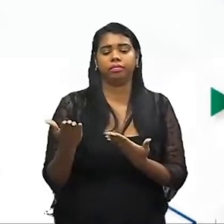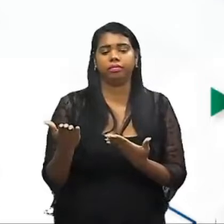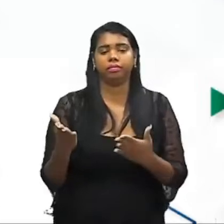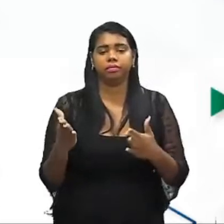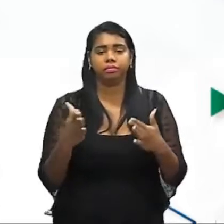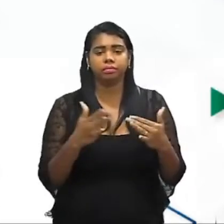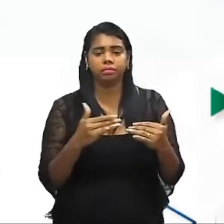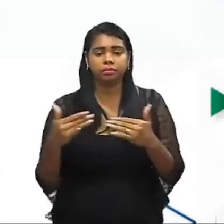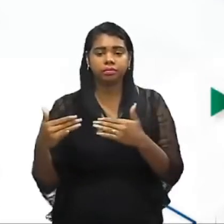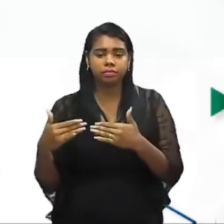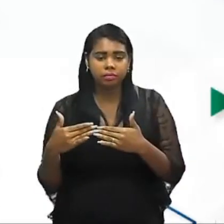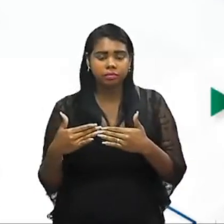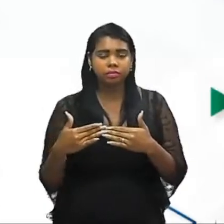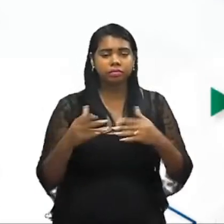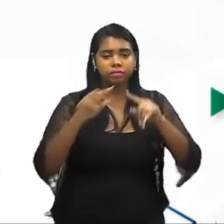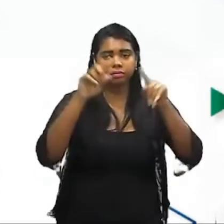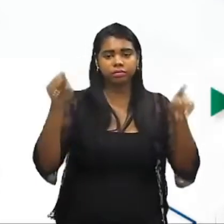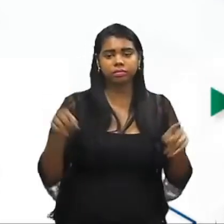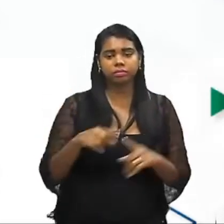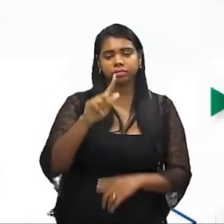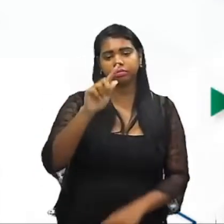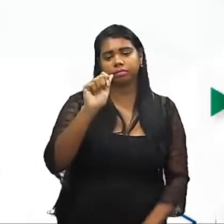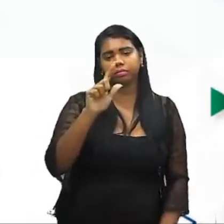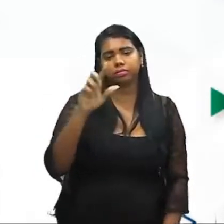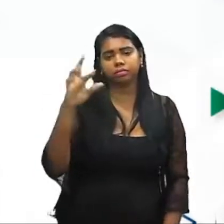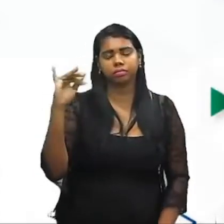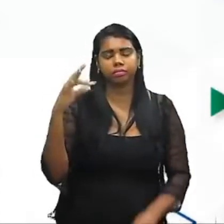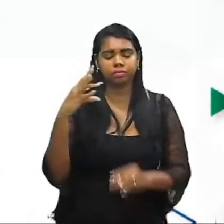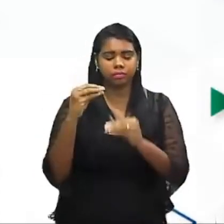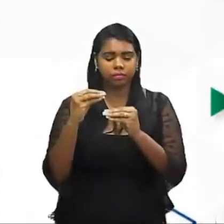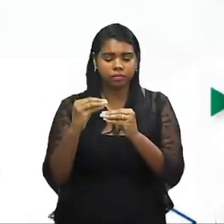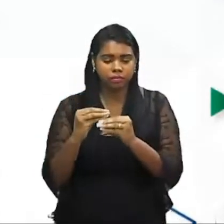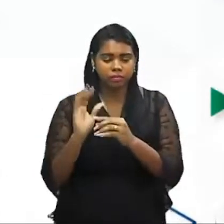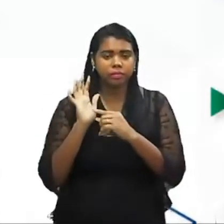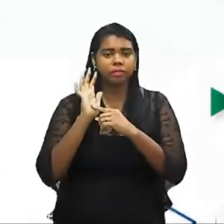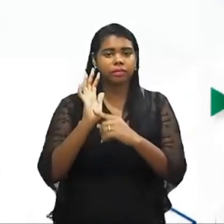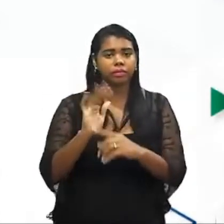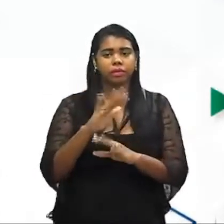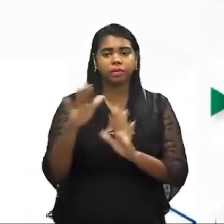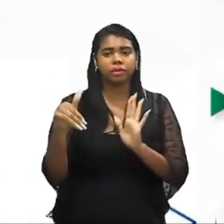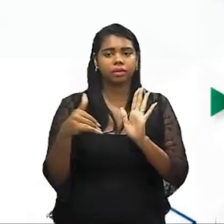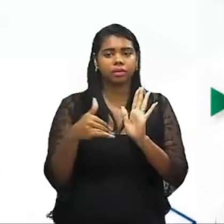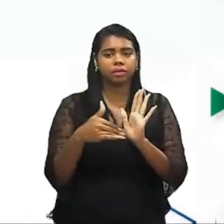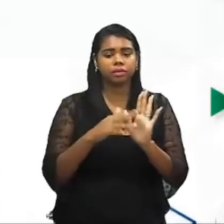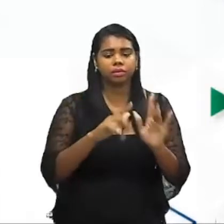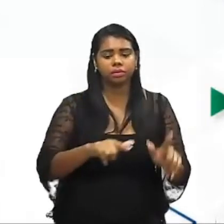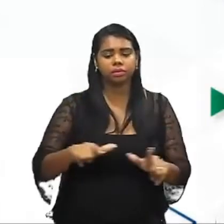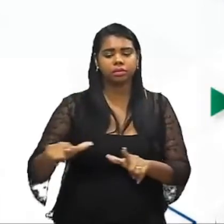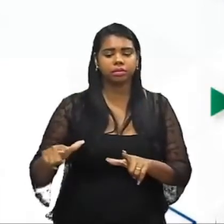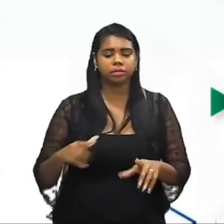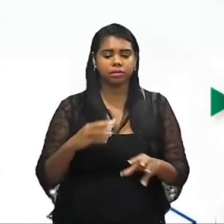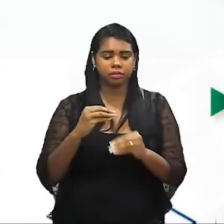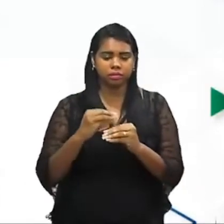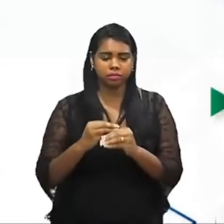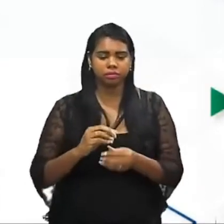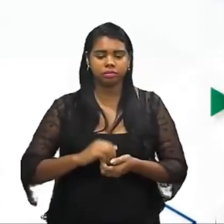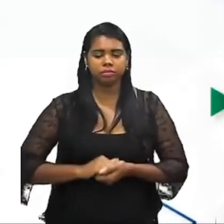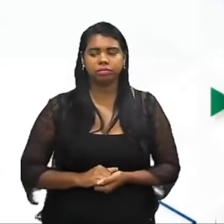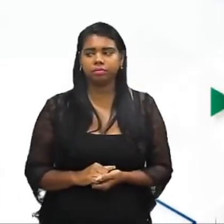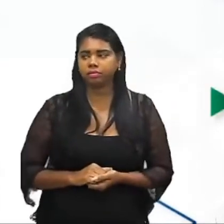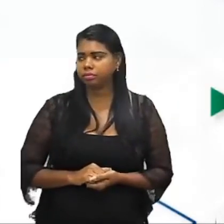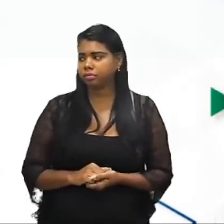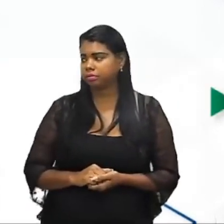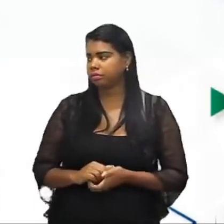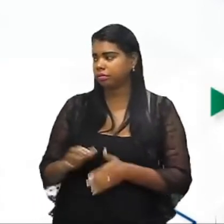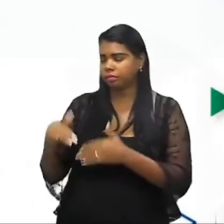em espaços de galeria. Então, ele trouxe essa obra de arte dele para todos os espaços urbanos. E aí a